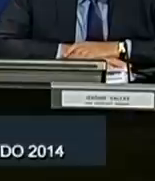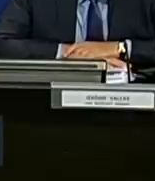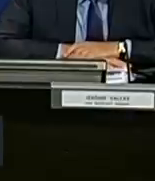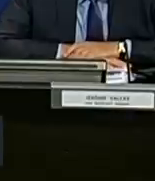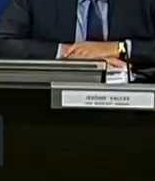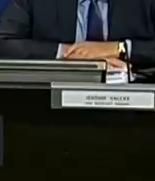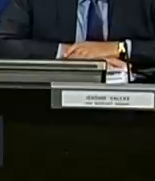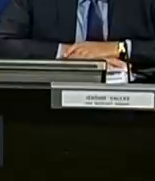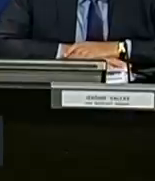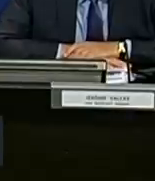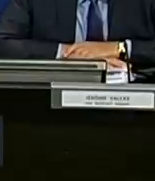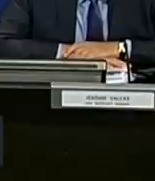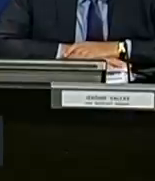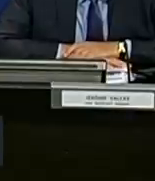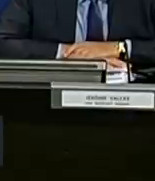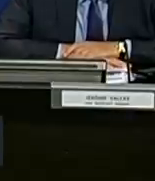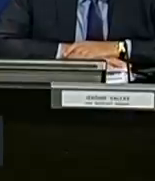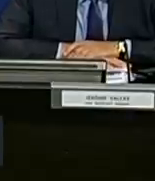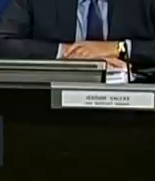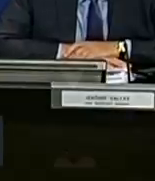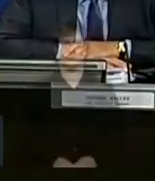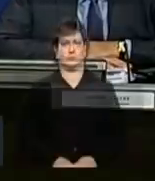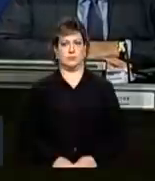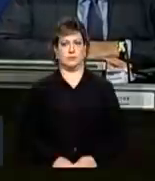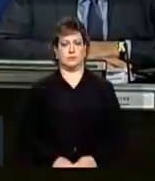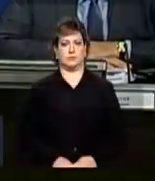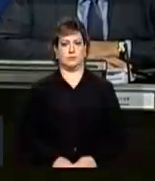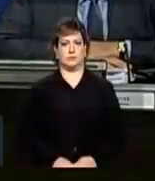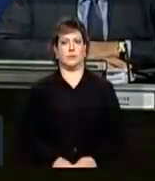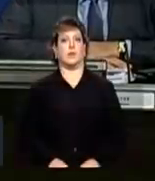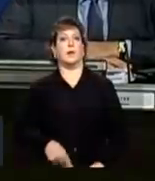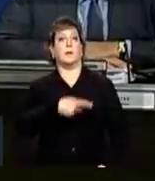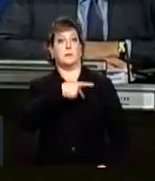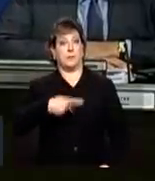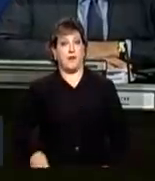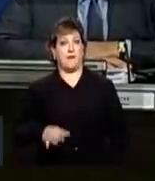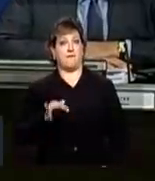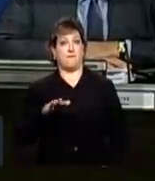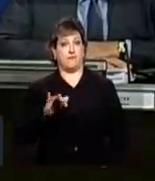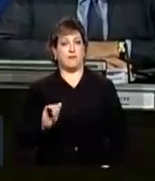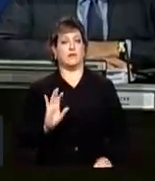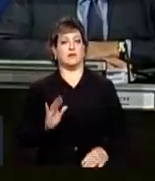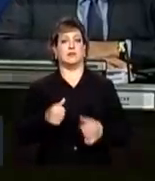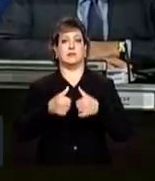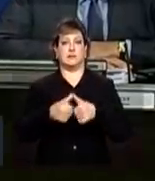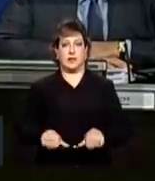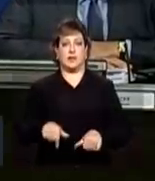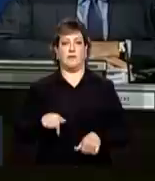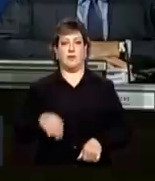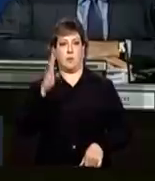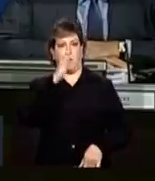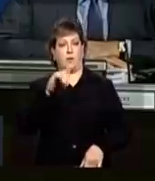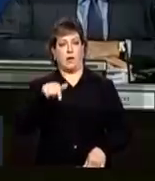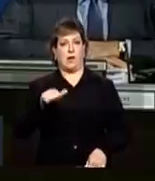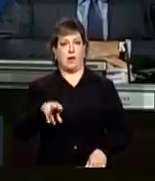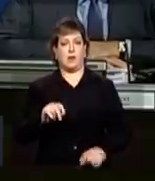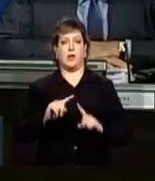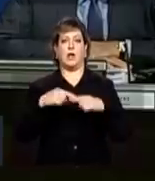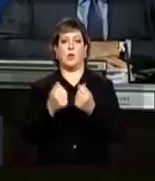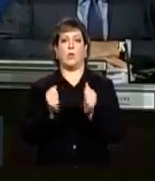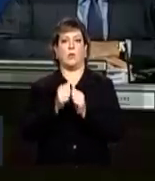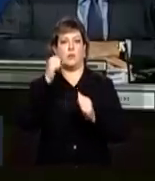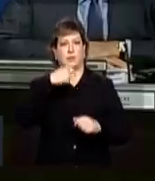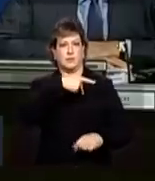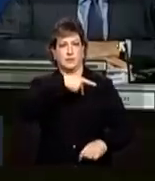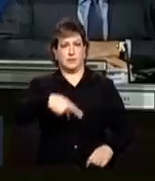Joseph Blatter, presidente da FIFA, esteve no Brasil em março deste ano, se reuniu com a presidenta Dilma Rousseff no Palácio do Planalto, juntamente